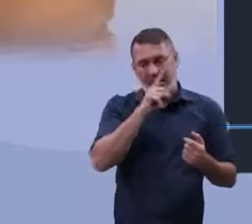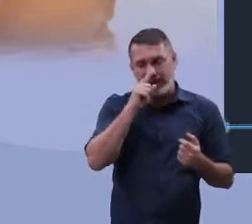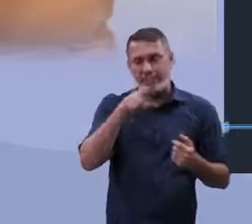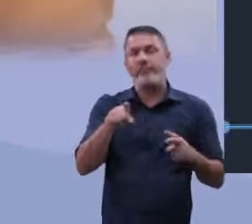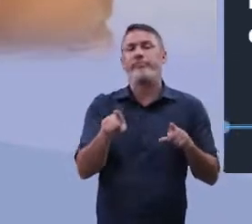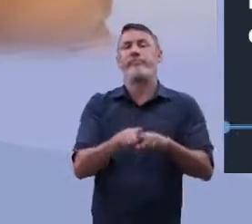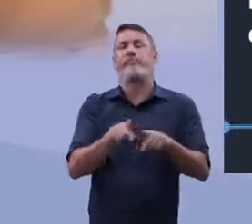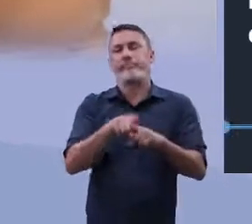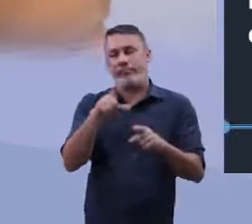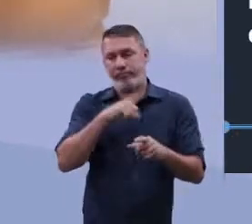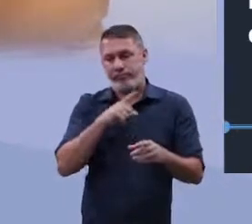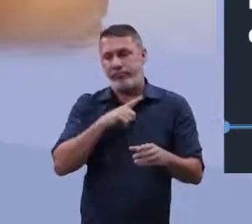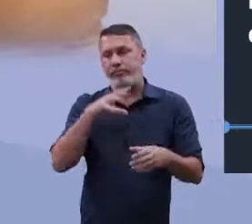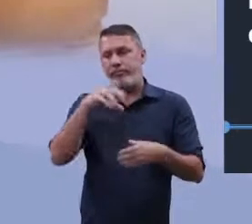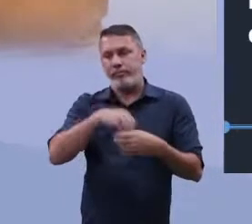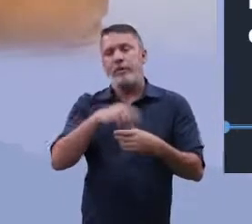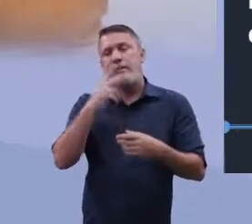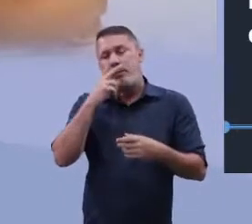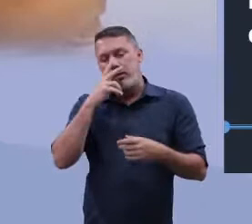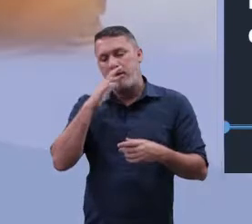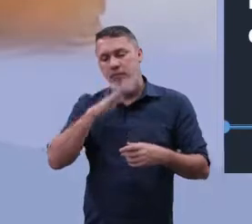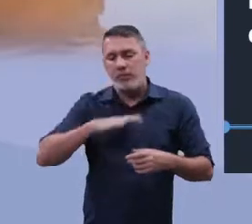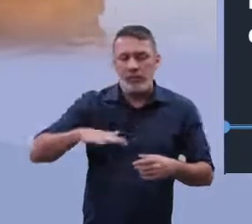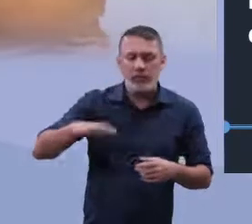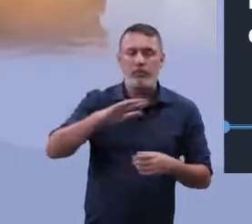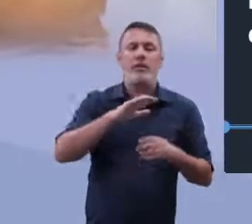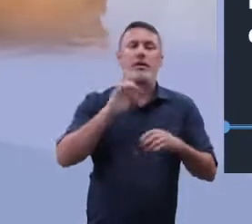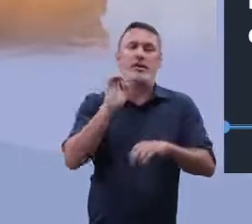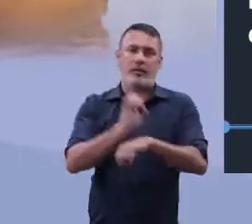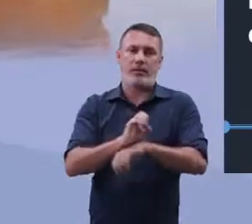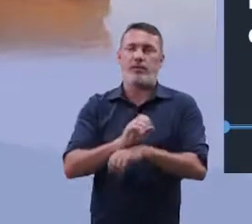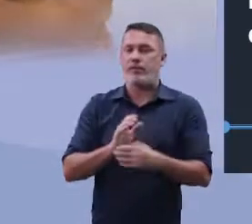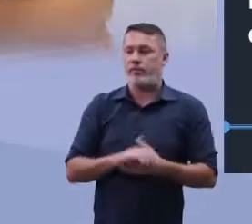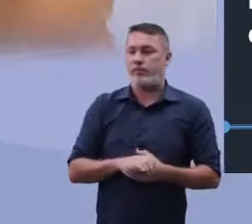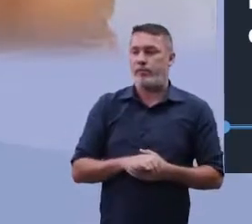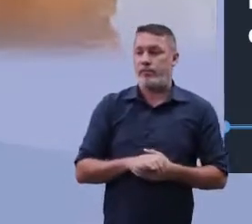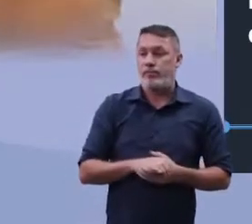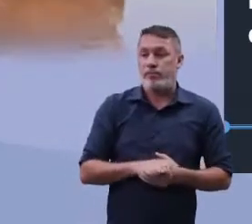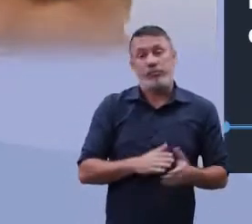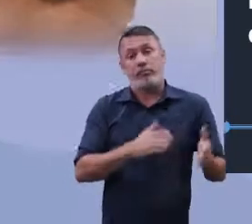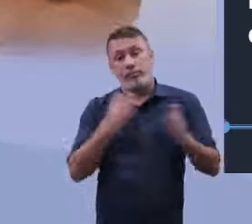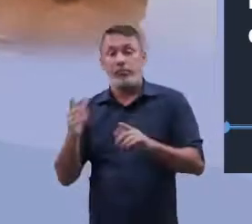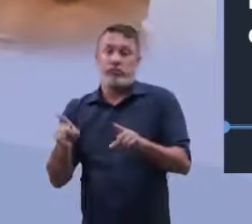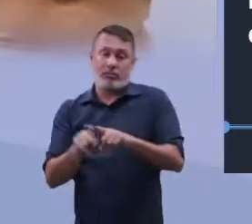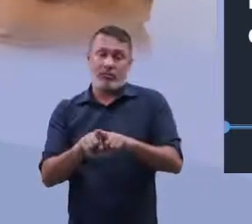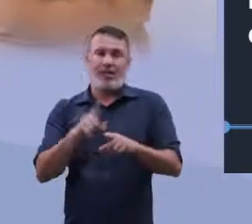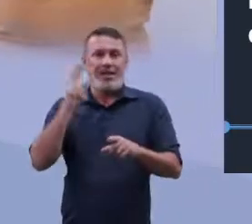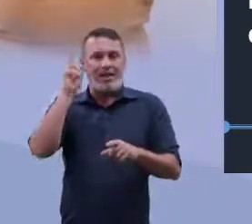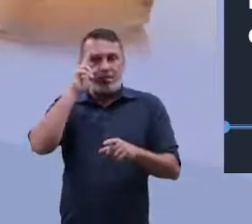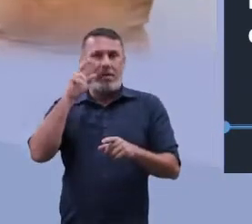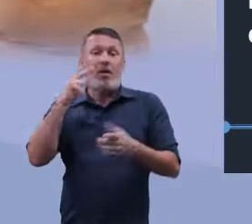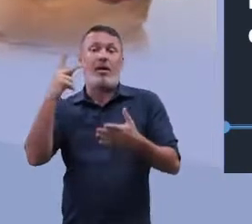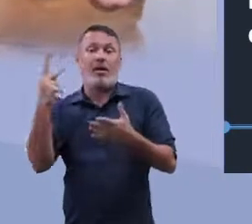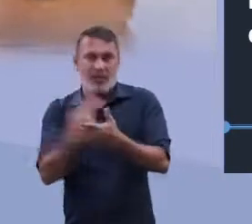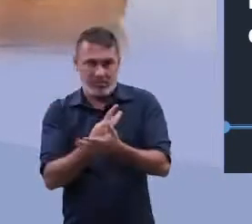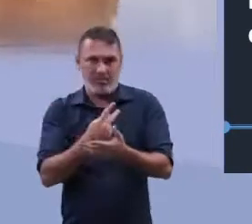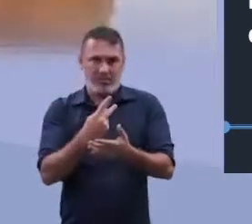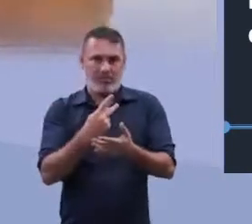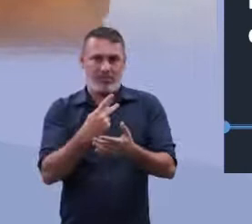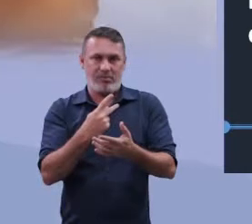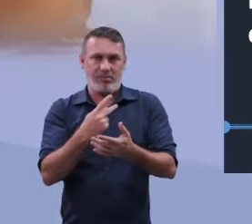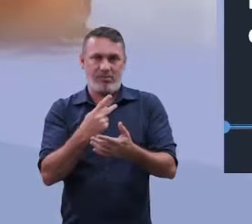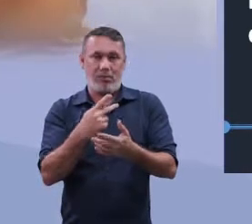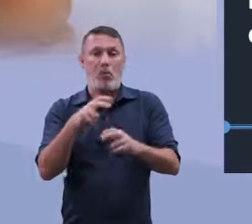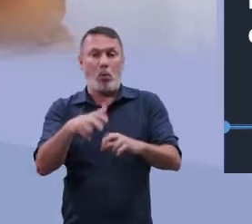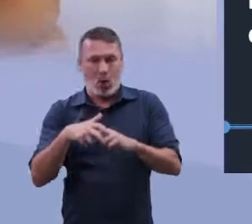uma falha também aí do próprio, né, do Estado. E nós temos algumas consequências. Se eu apresentei as causas, eu